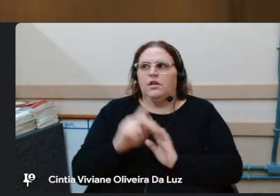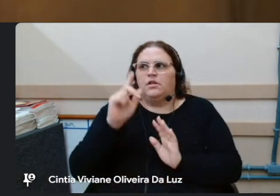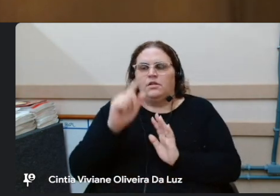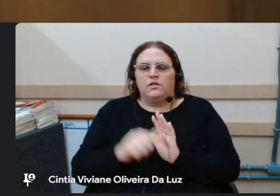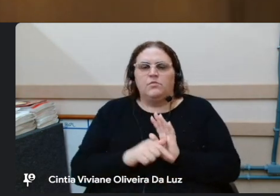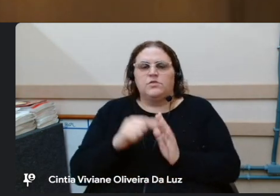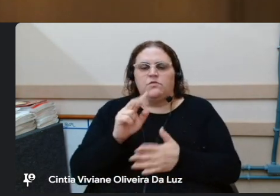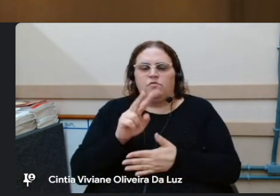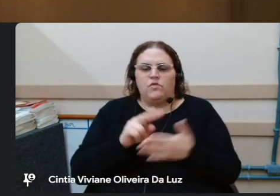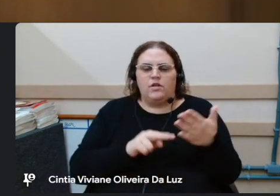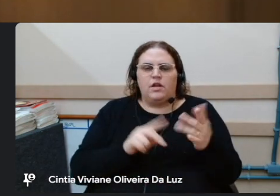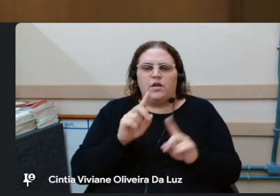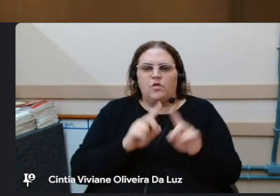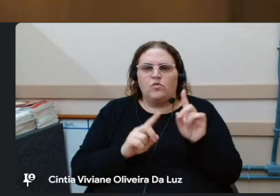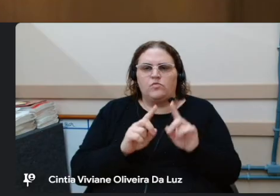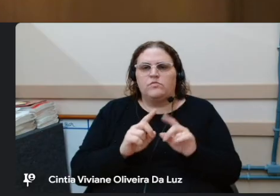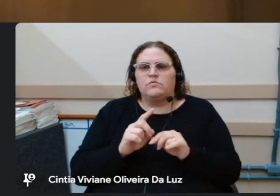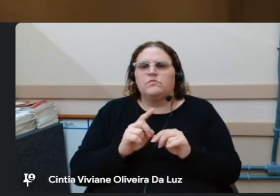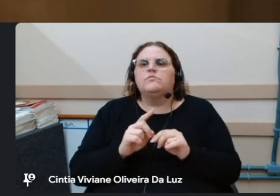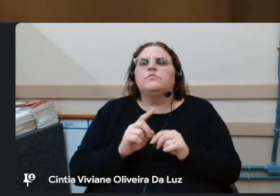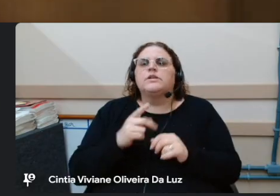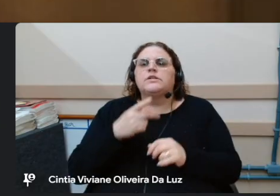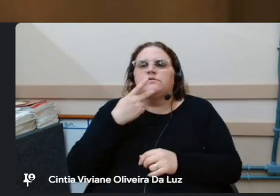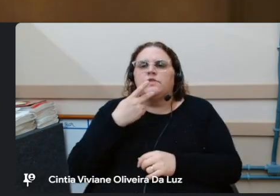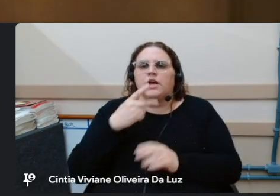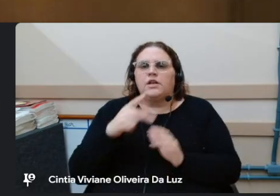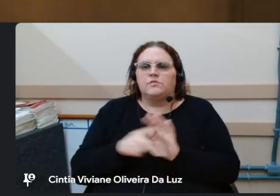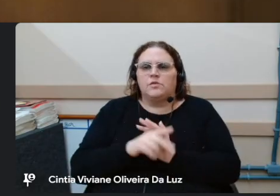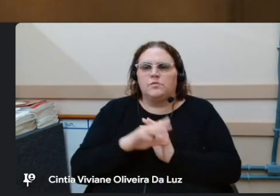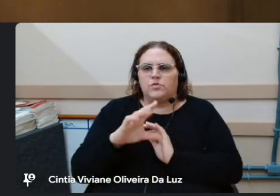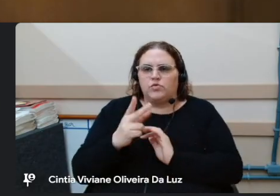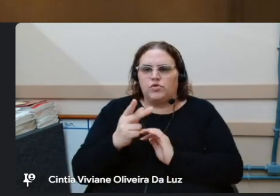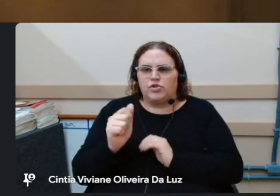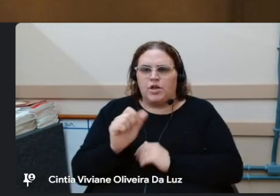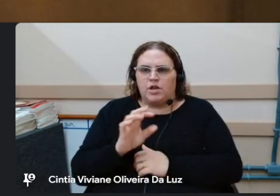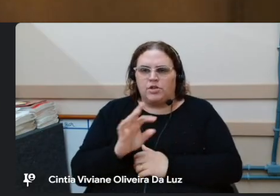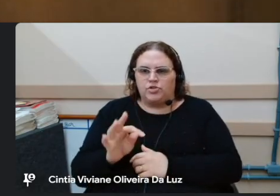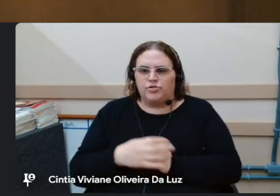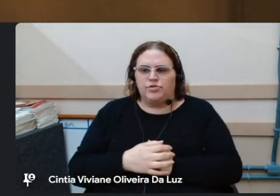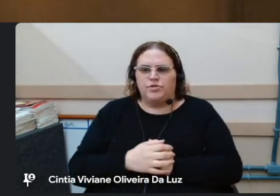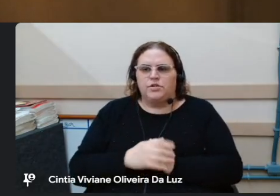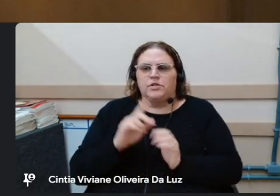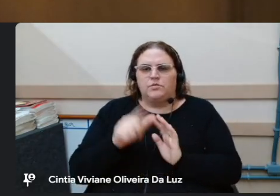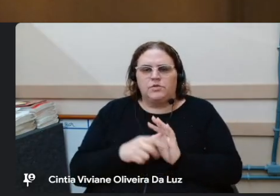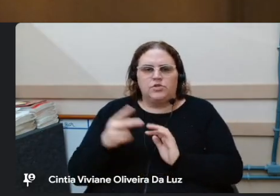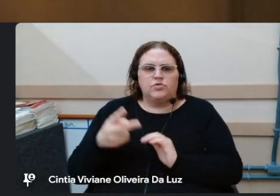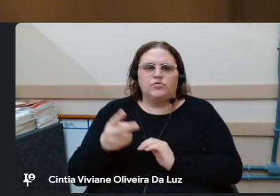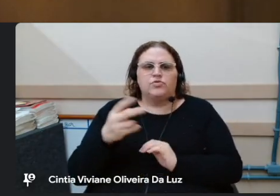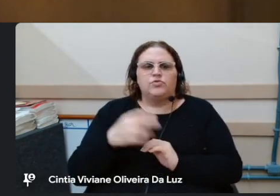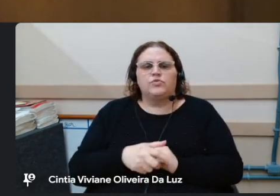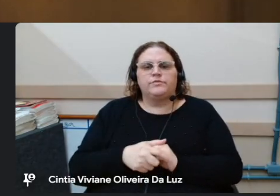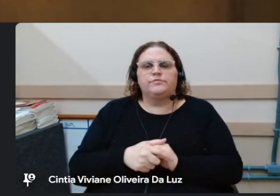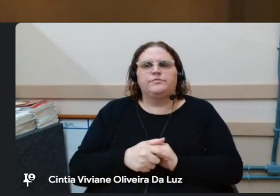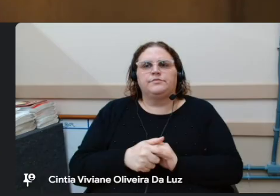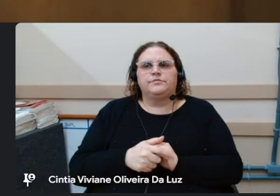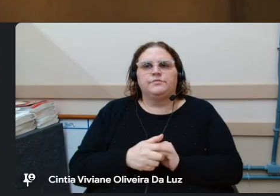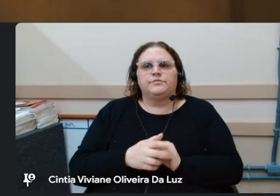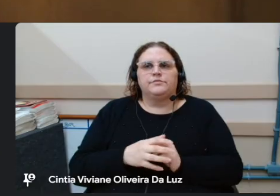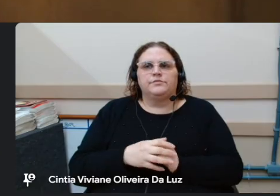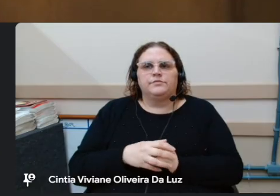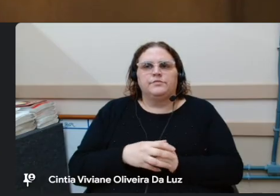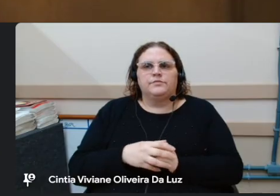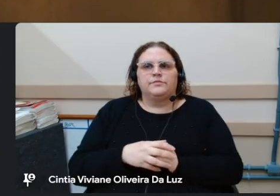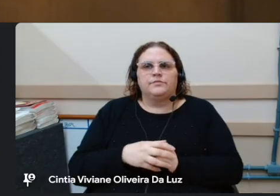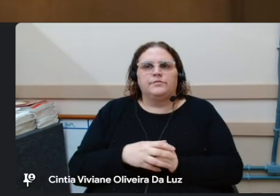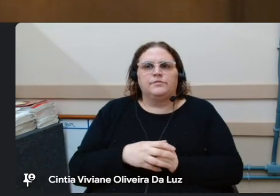pergunta dela aí depois vou ler aqui algumas perguntas do chat a gente segue genza